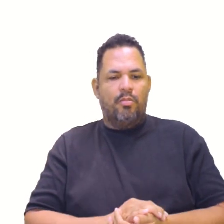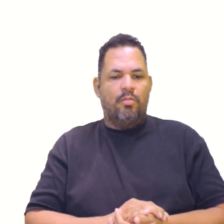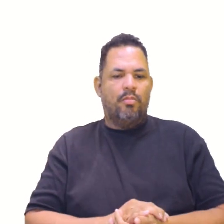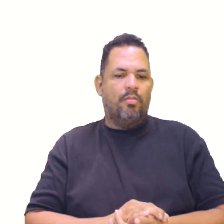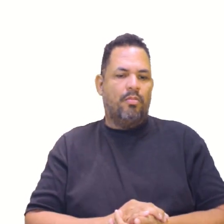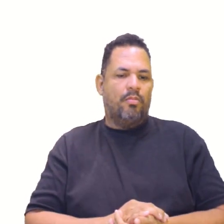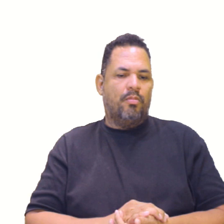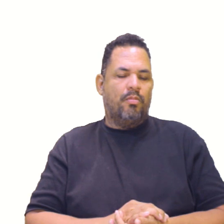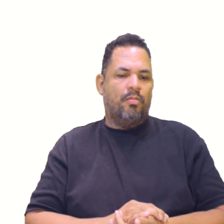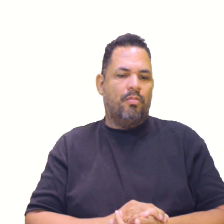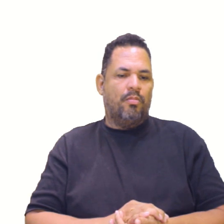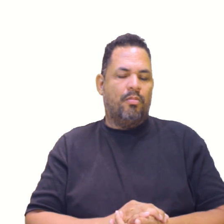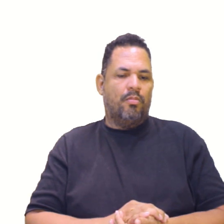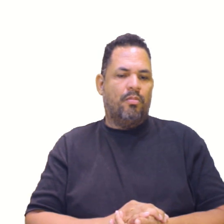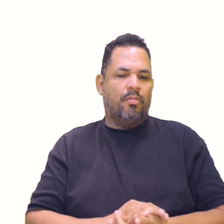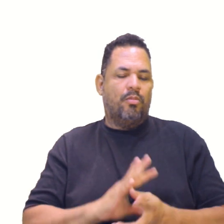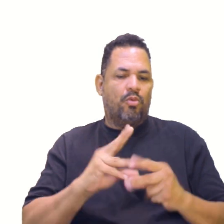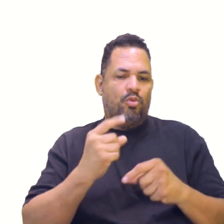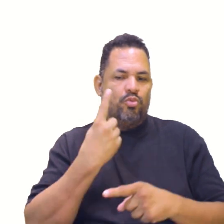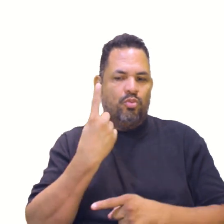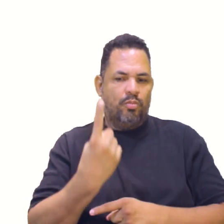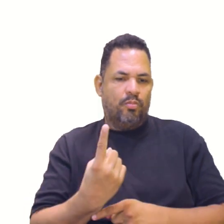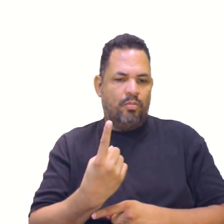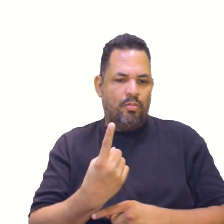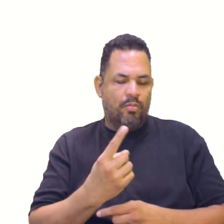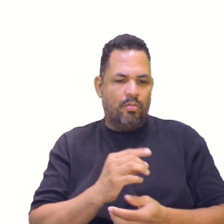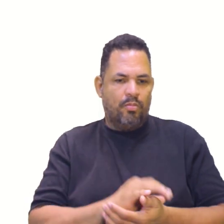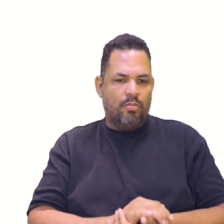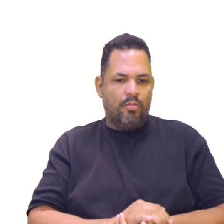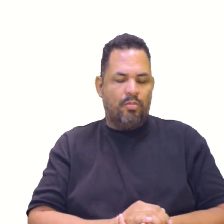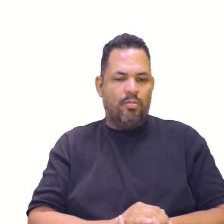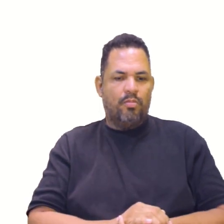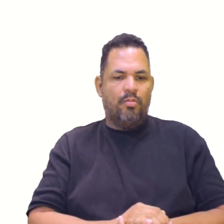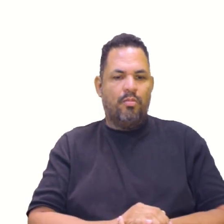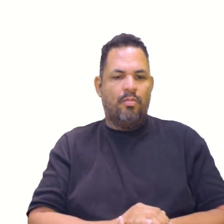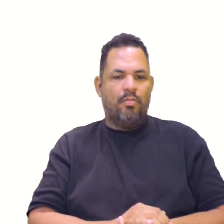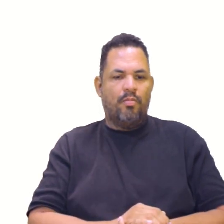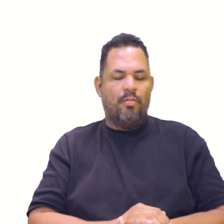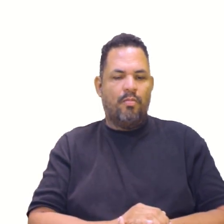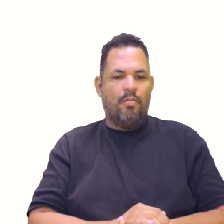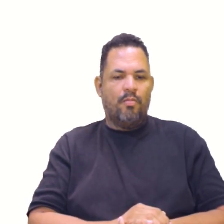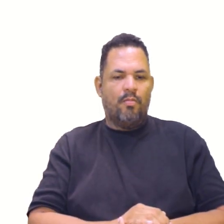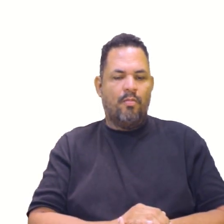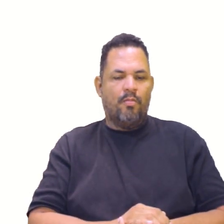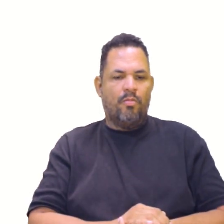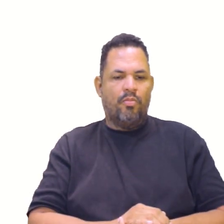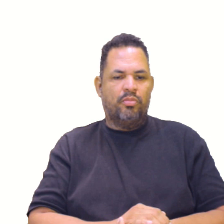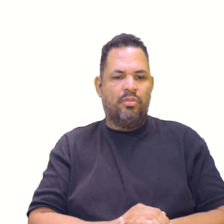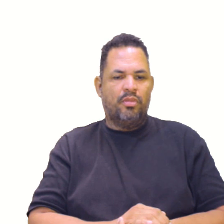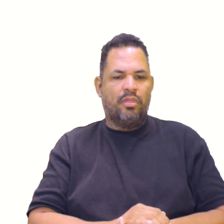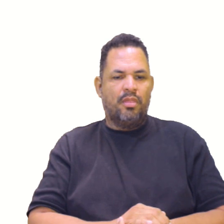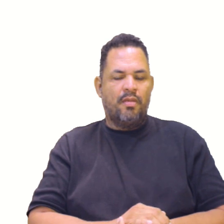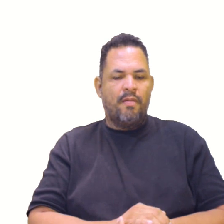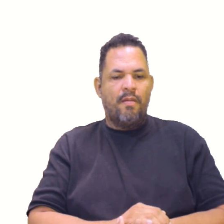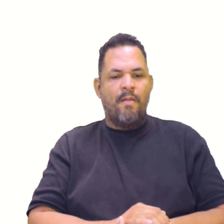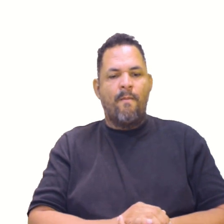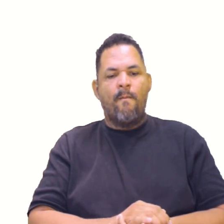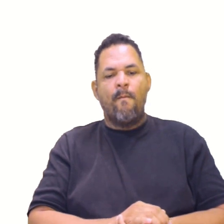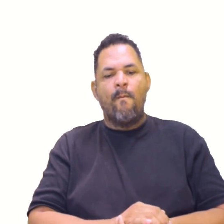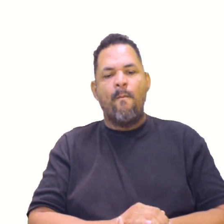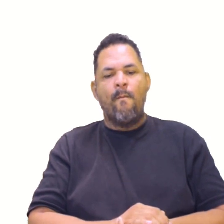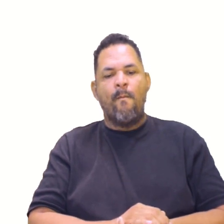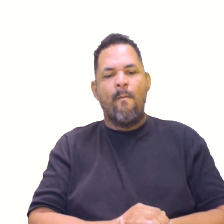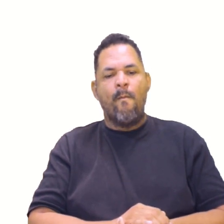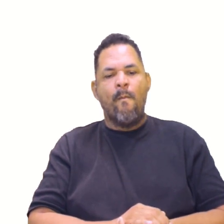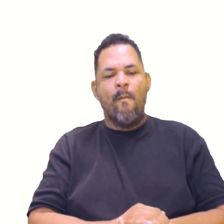mais 1 ao quadrado é tudo 1, né? Tudo 1. Vamos lá agora aqui. Tô devendo 8, tô devendo 2. Tô devendo 10. Só tenho 4. Fica